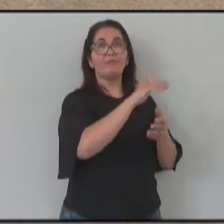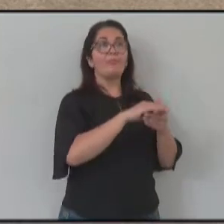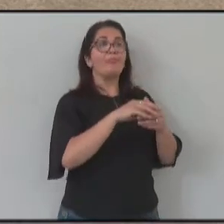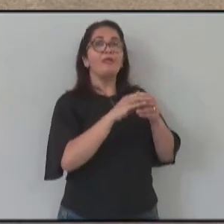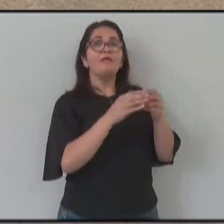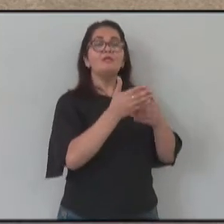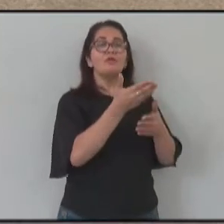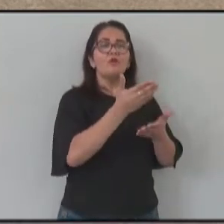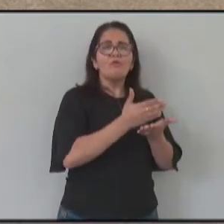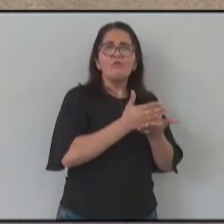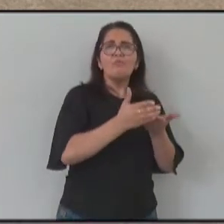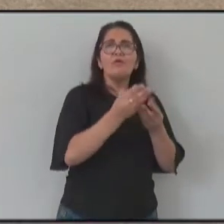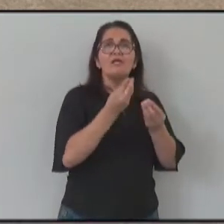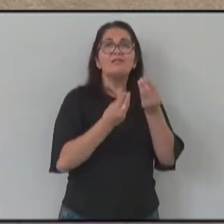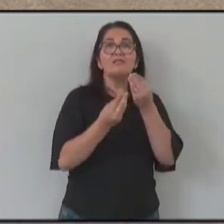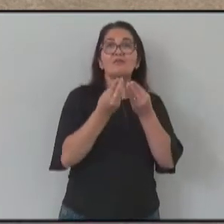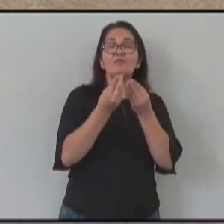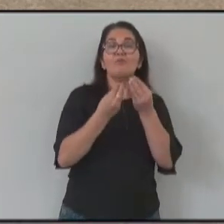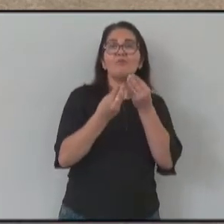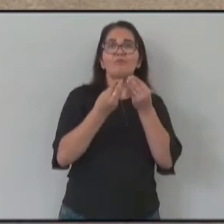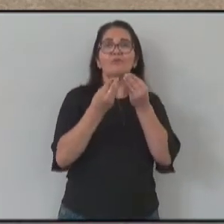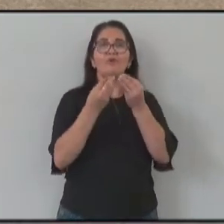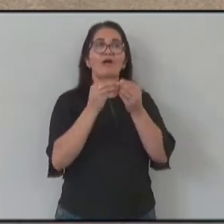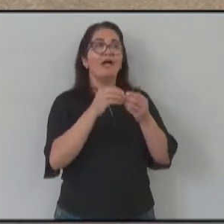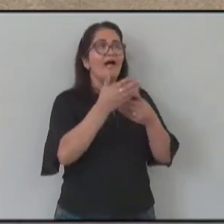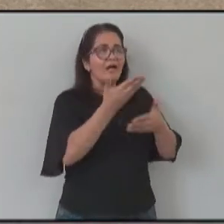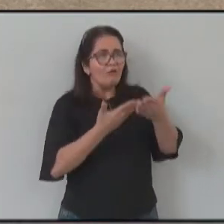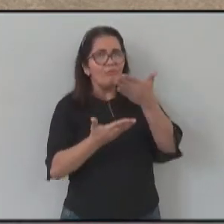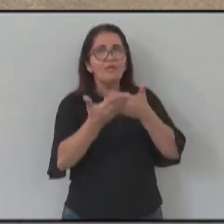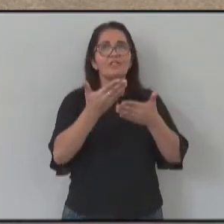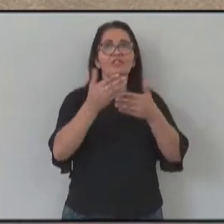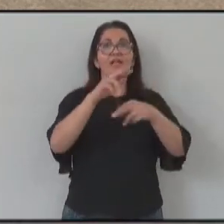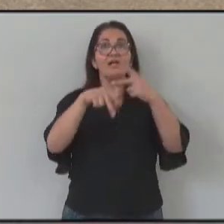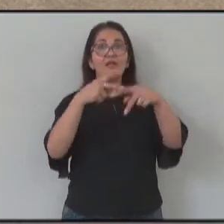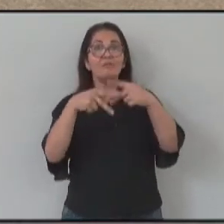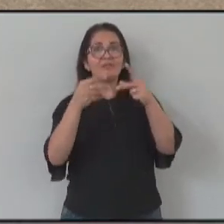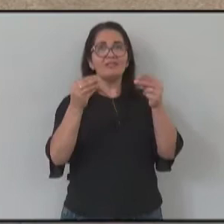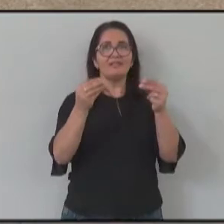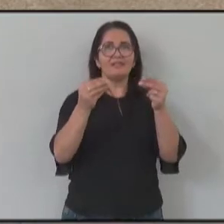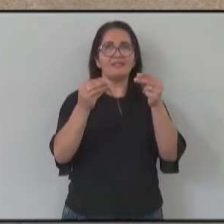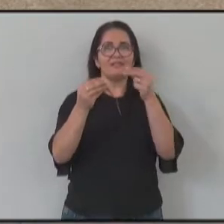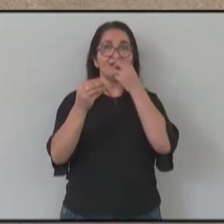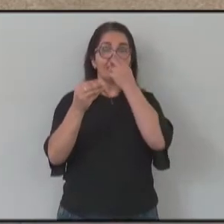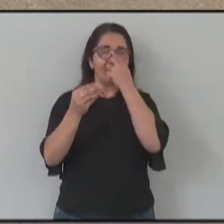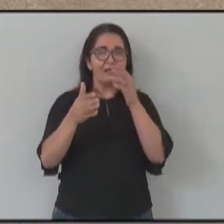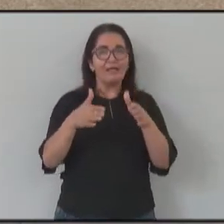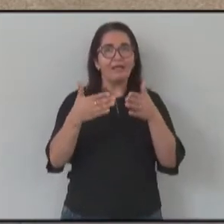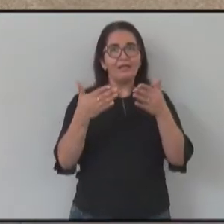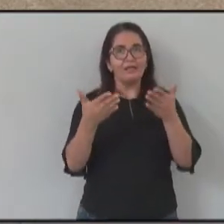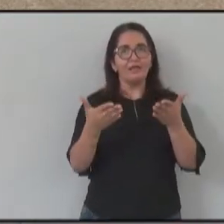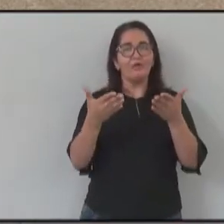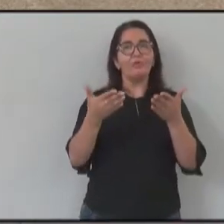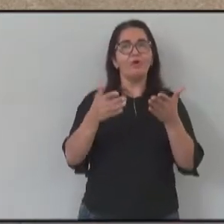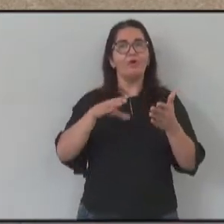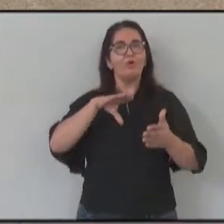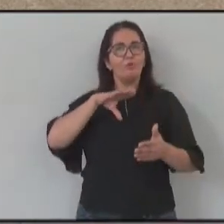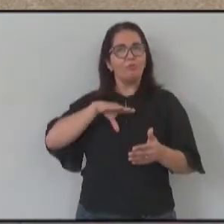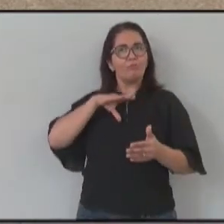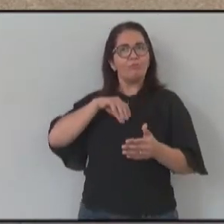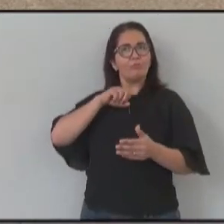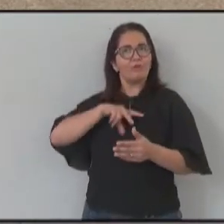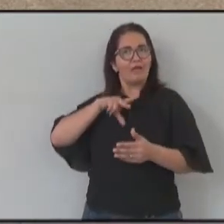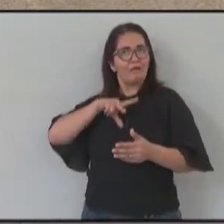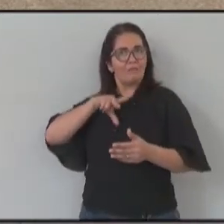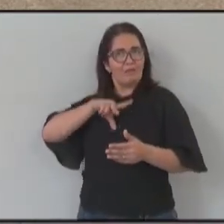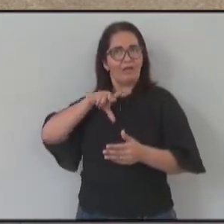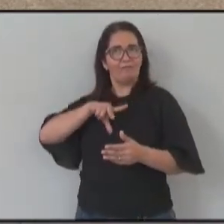voltar para sua viagem, para marcar o território, para ficar definido que